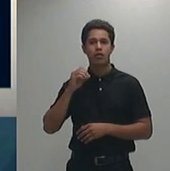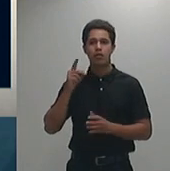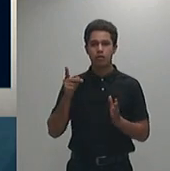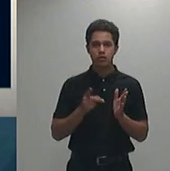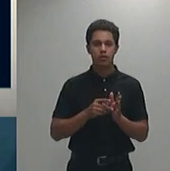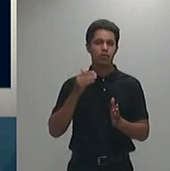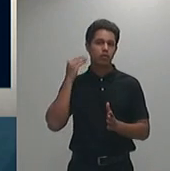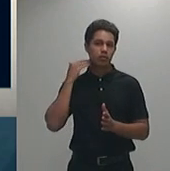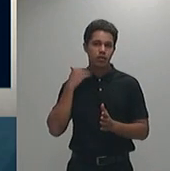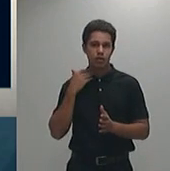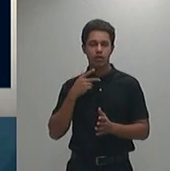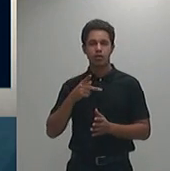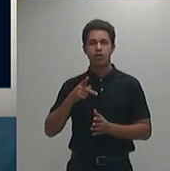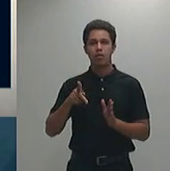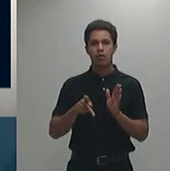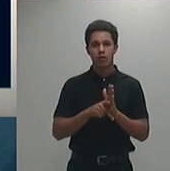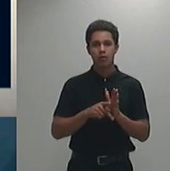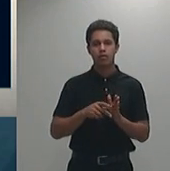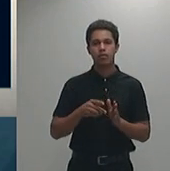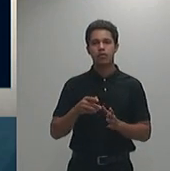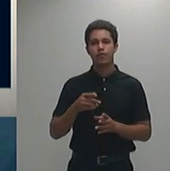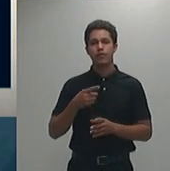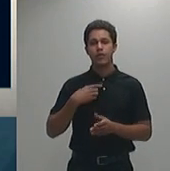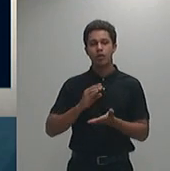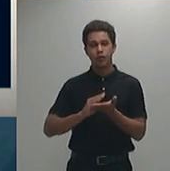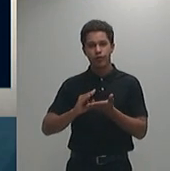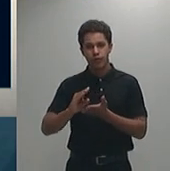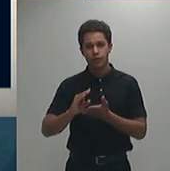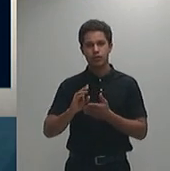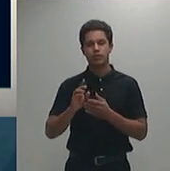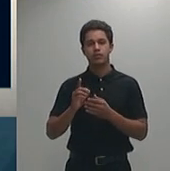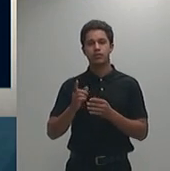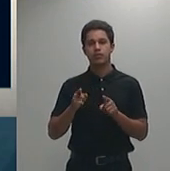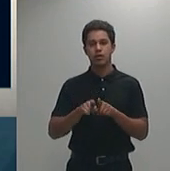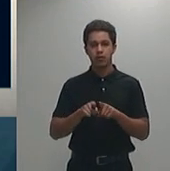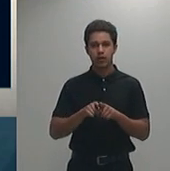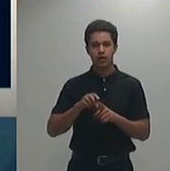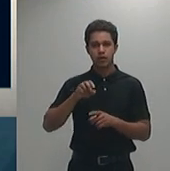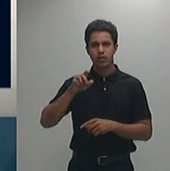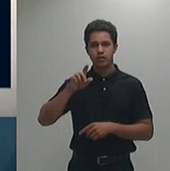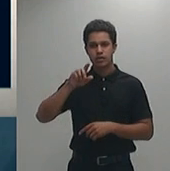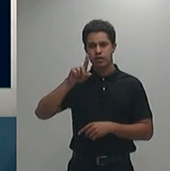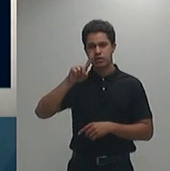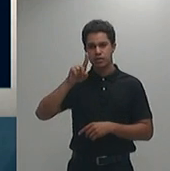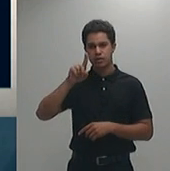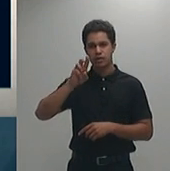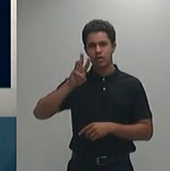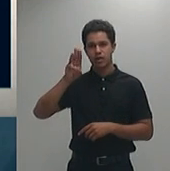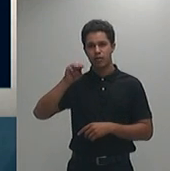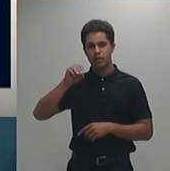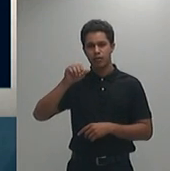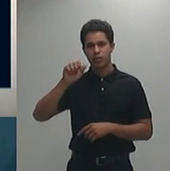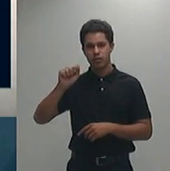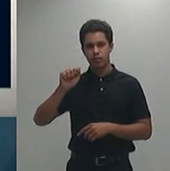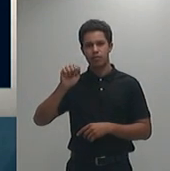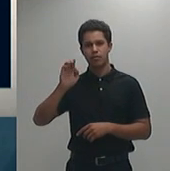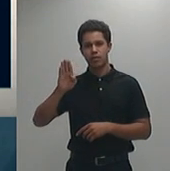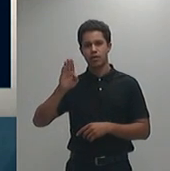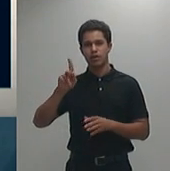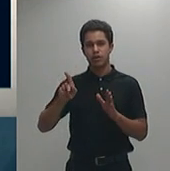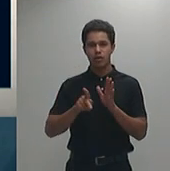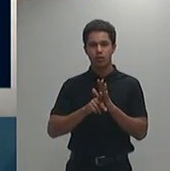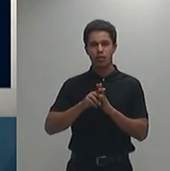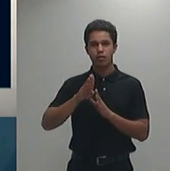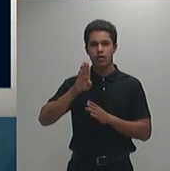Pinheiro Fundo de Investimento zmf participações jmb wmb e a própria j s a companhia